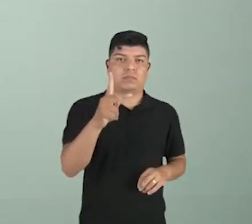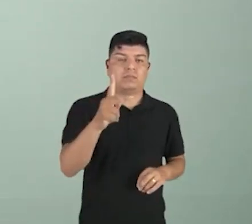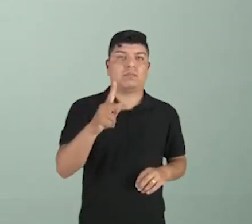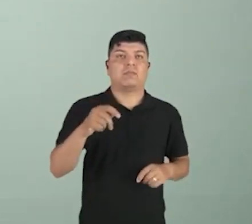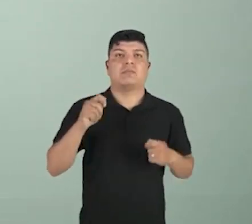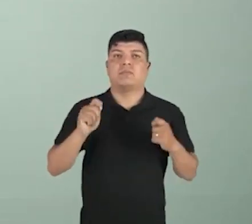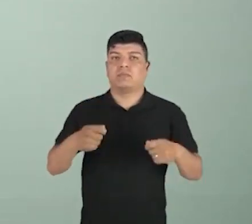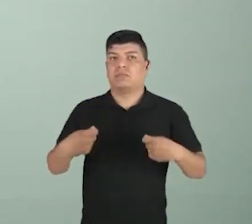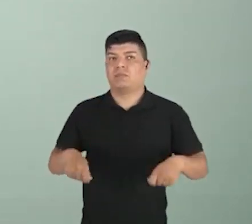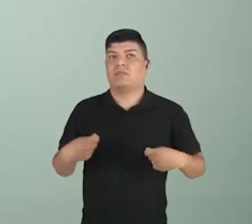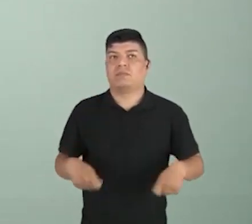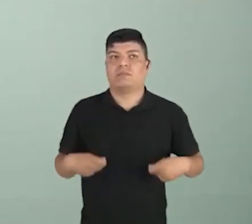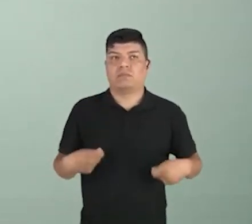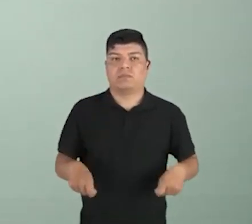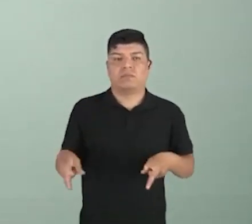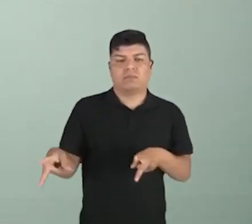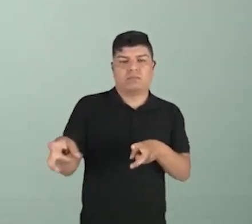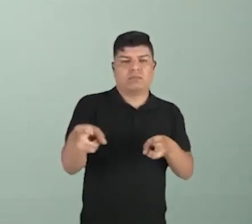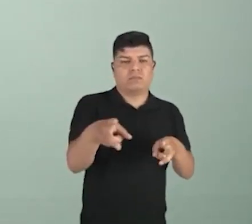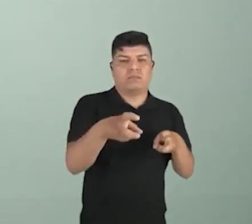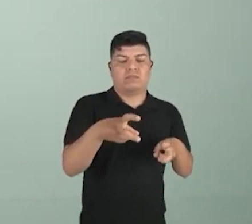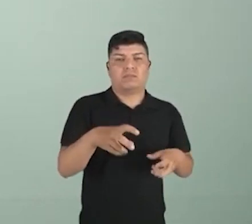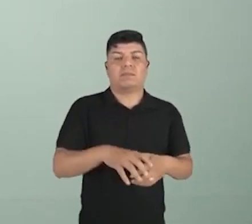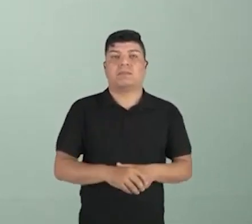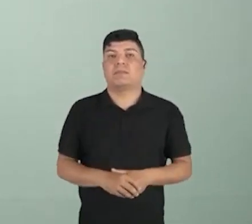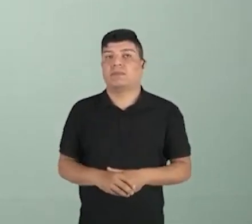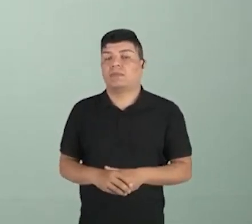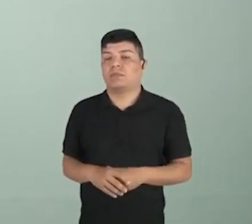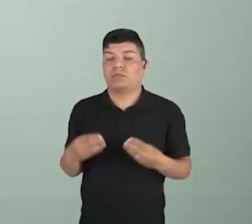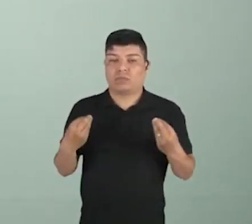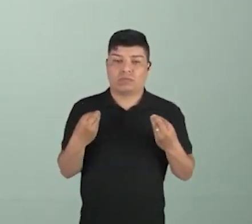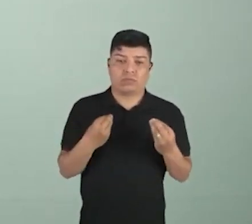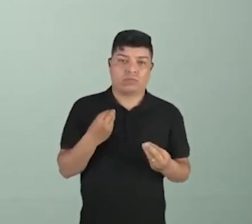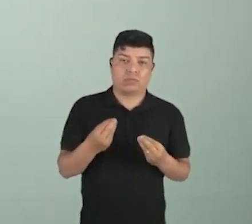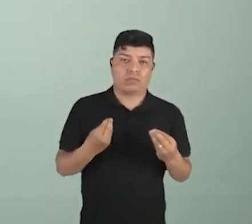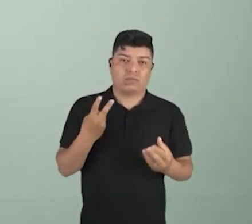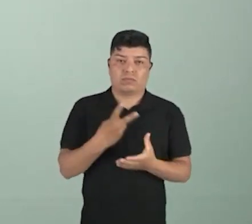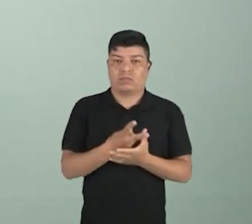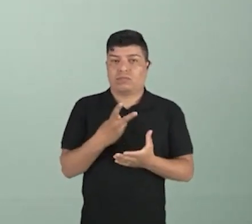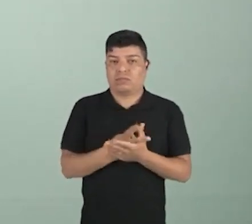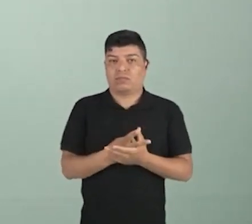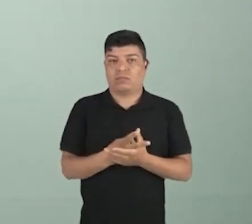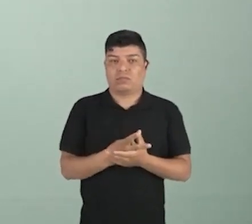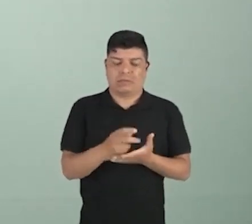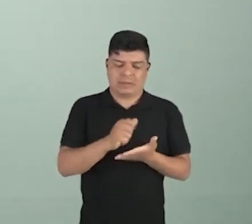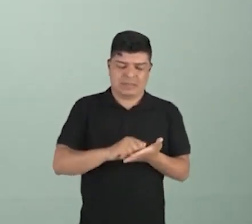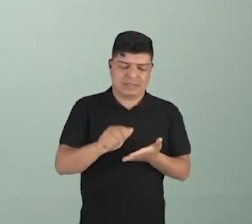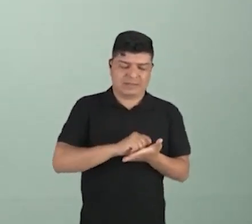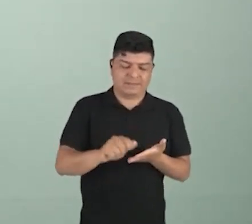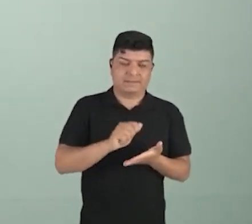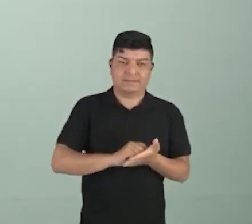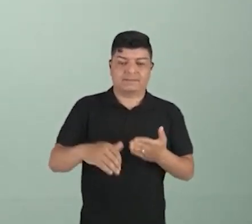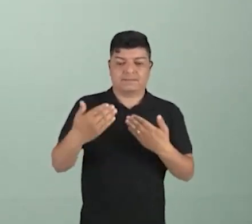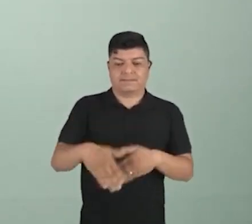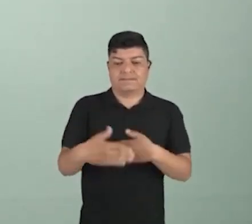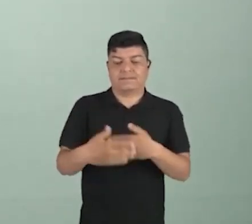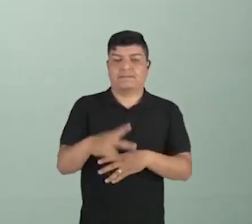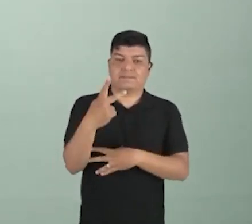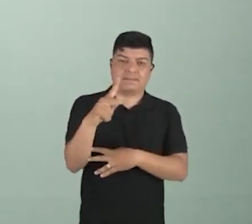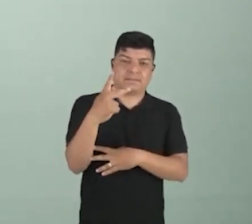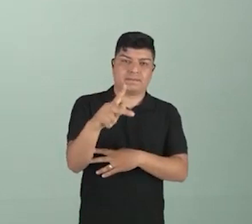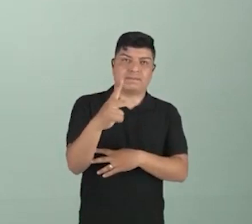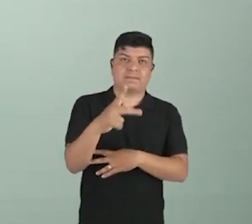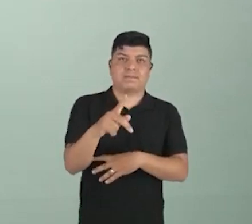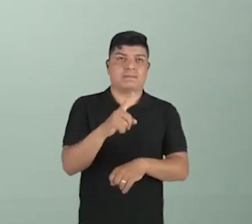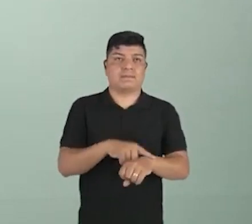é preciso identificar. E como eu sempre digo, risquem, rabisquem as provas de vocês.